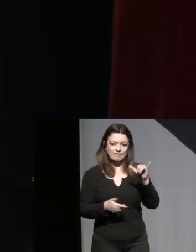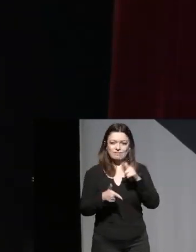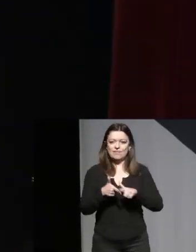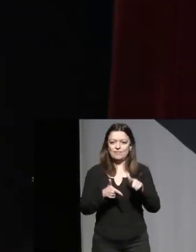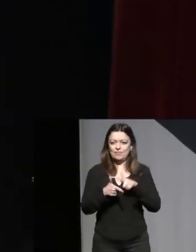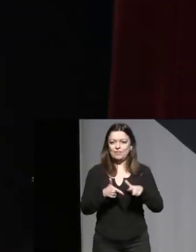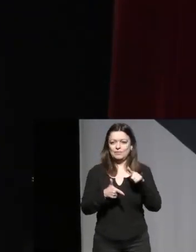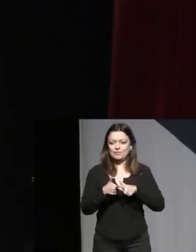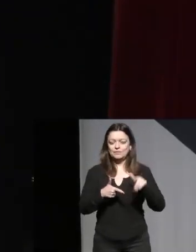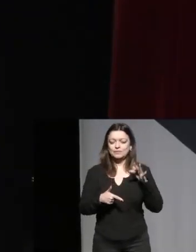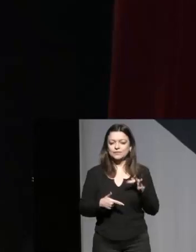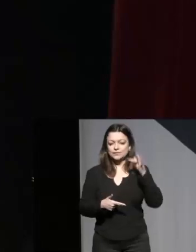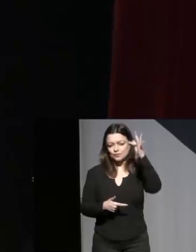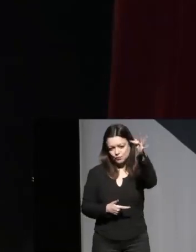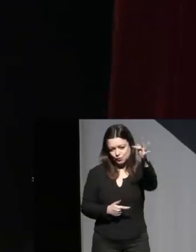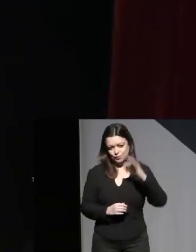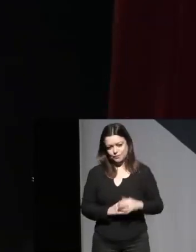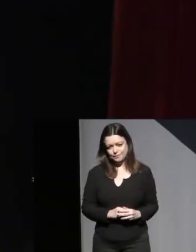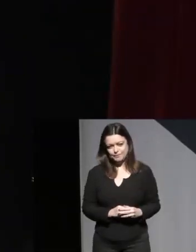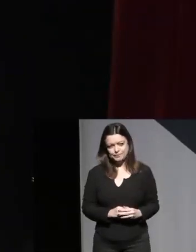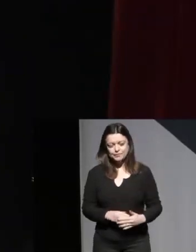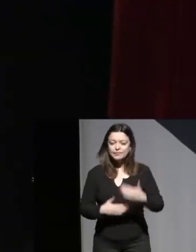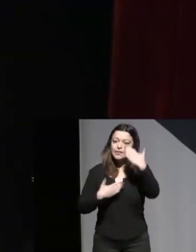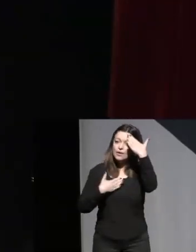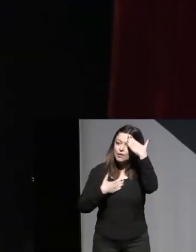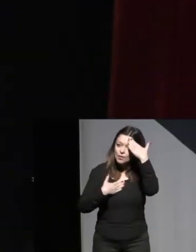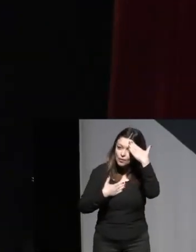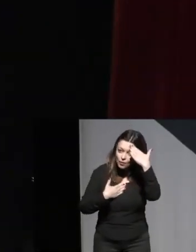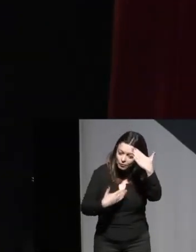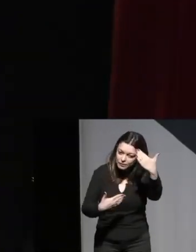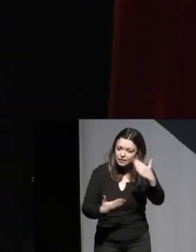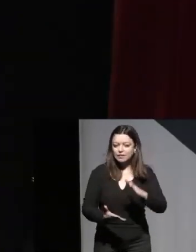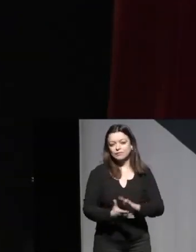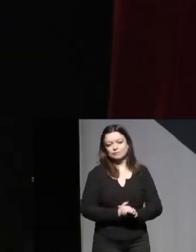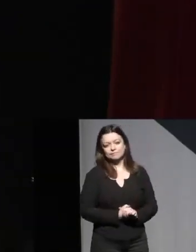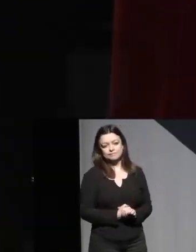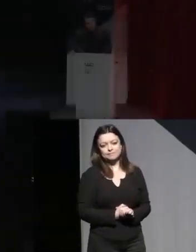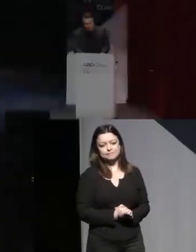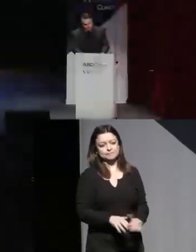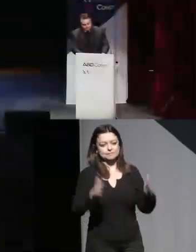problemas para frente. Agradeço aos senhores. Muito obrigado.